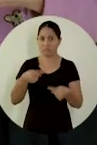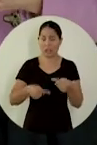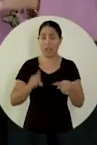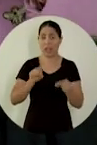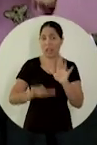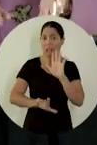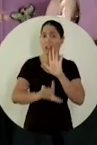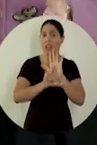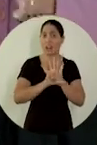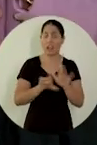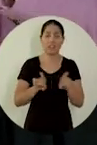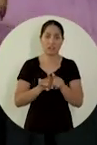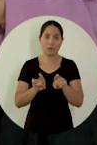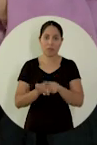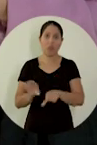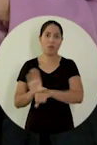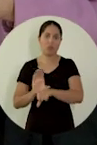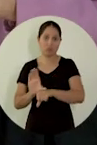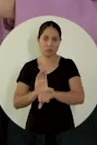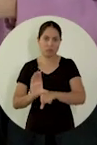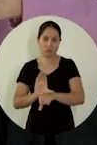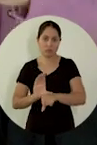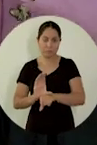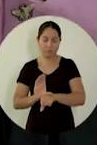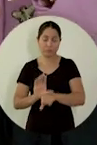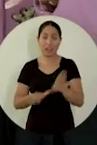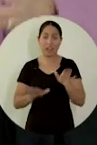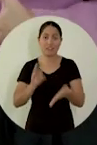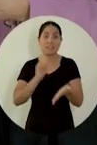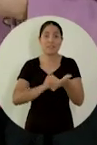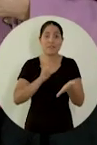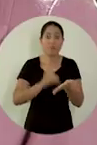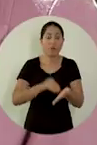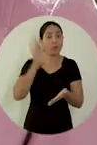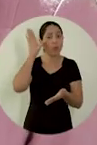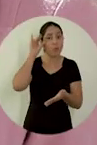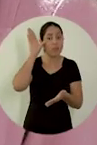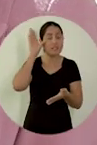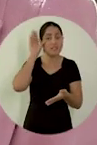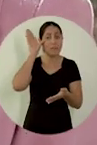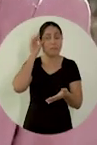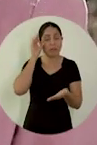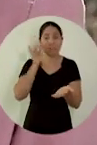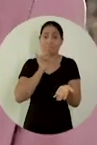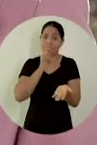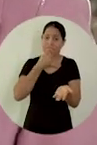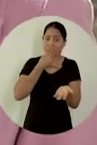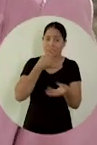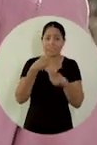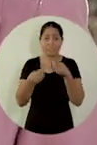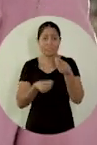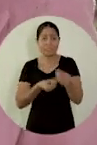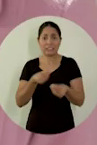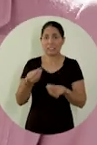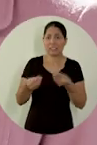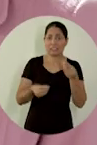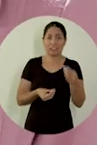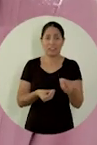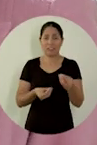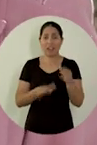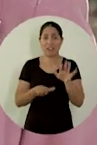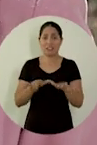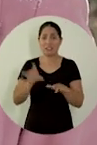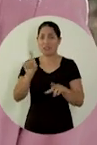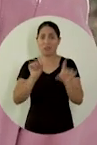sempre balizada pela legalidade e pela constitucionalidade. E quando falta conhecimento, infelizmente, abundam decisões